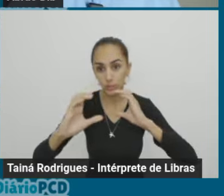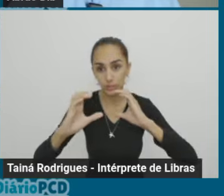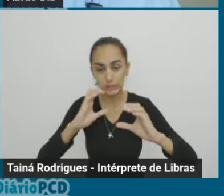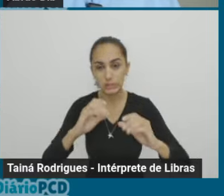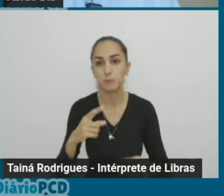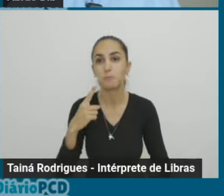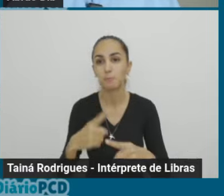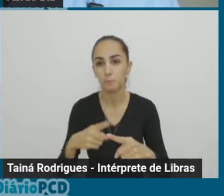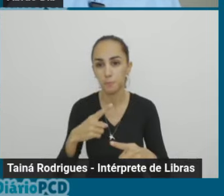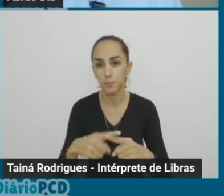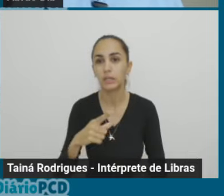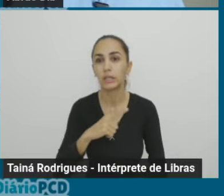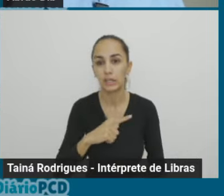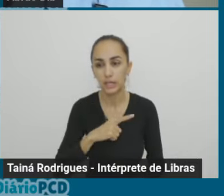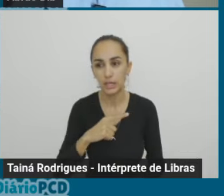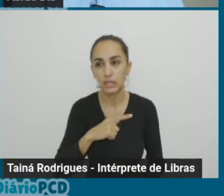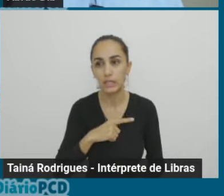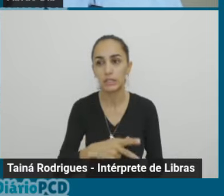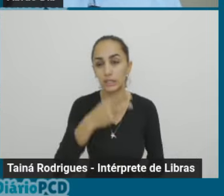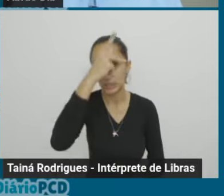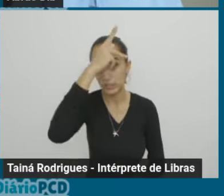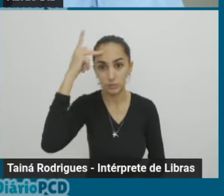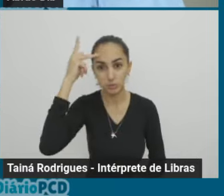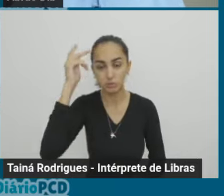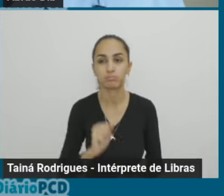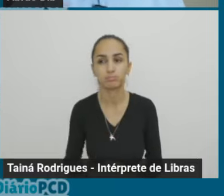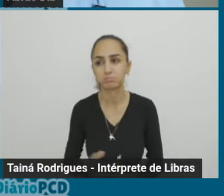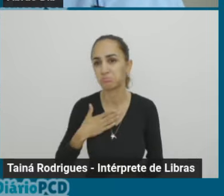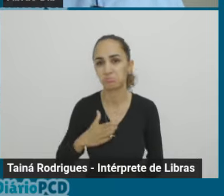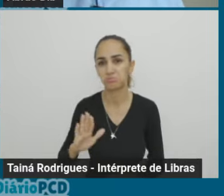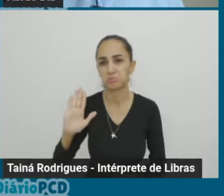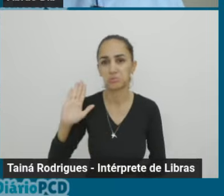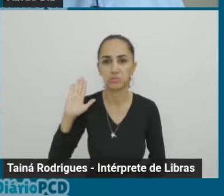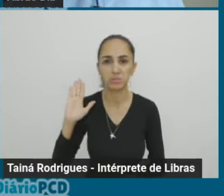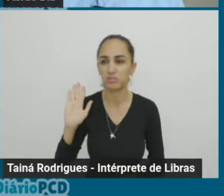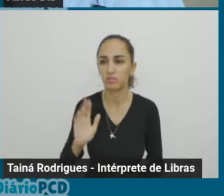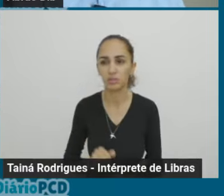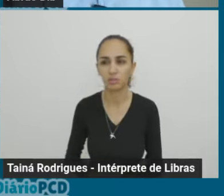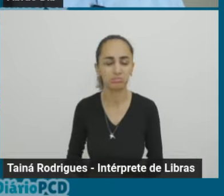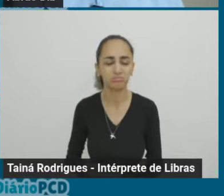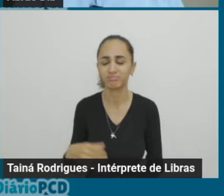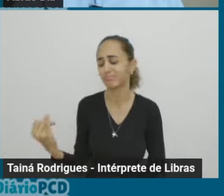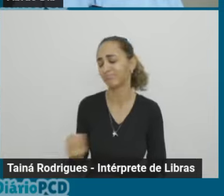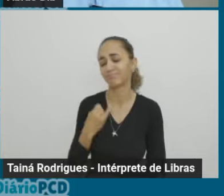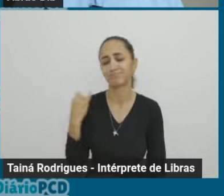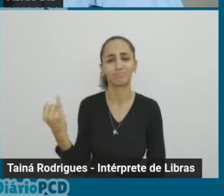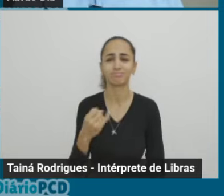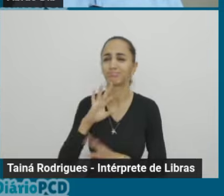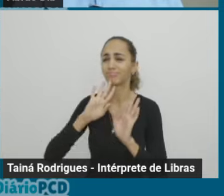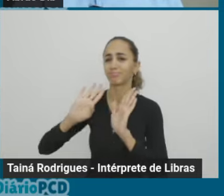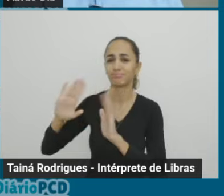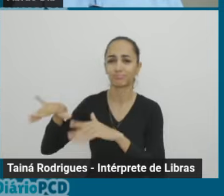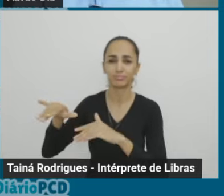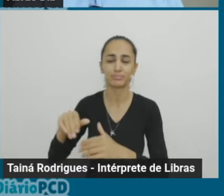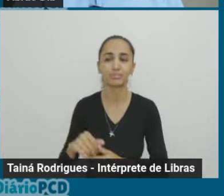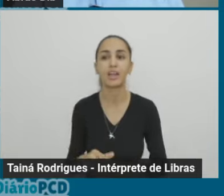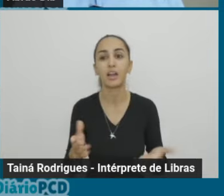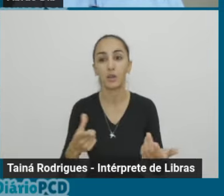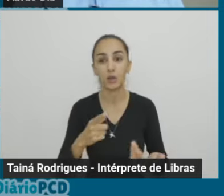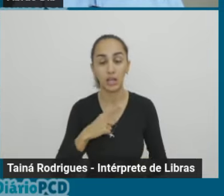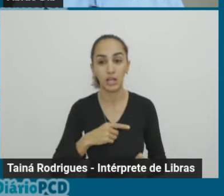temos pessoas que os candidatos não, realmente, eles não se importam. Agora, como tem um momento